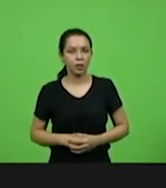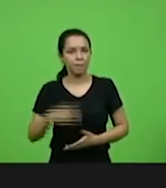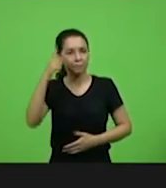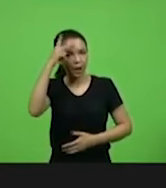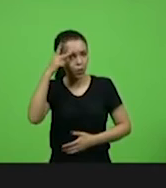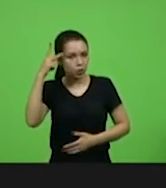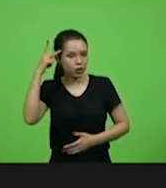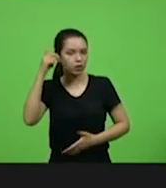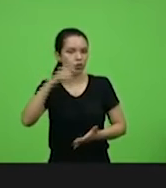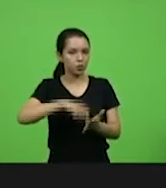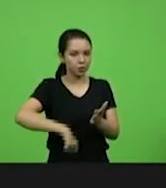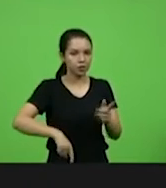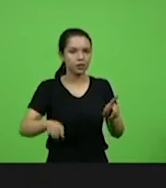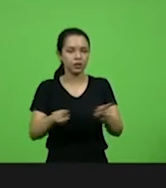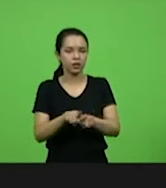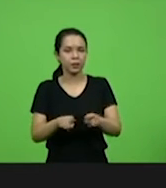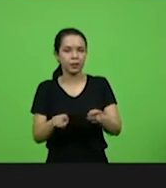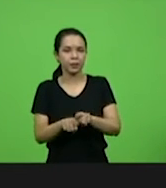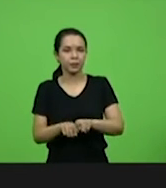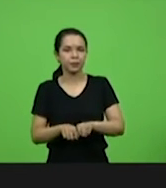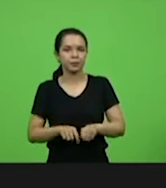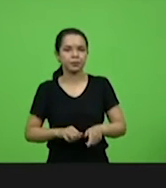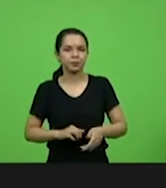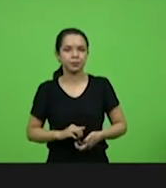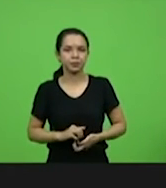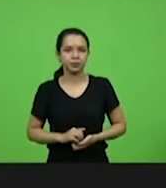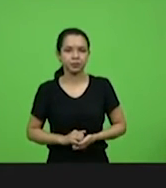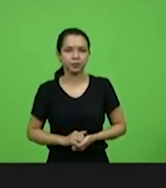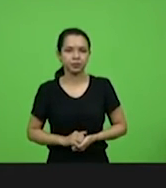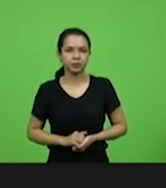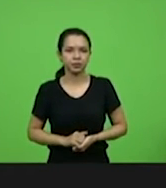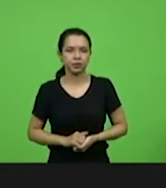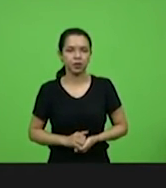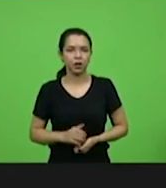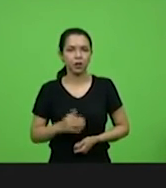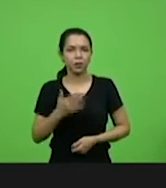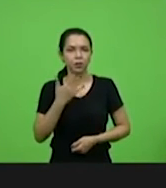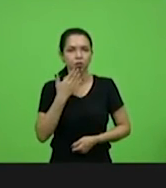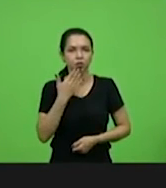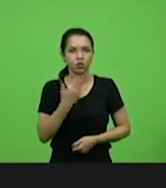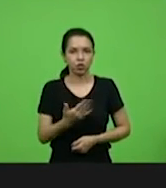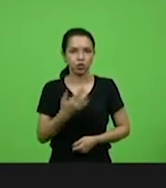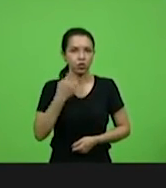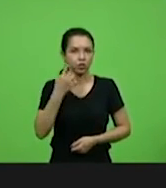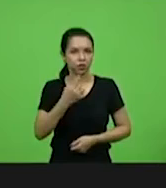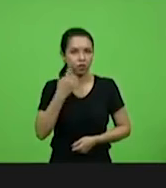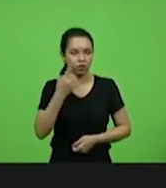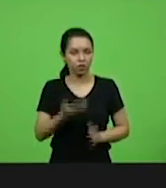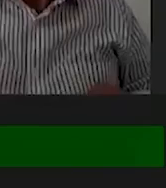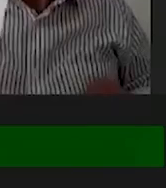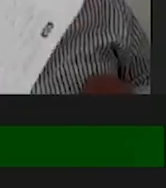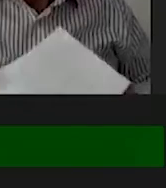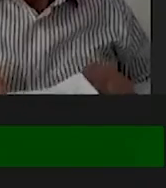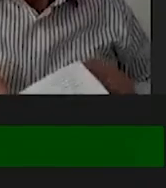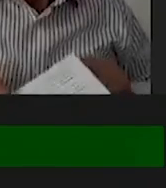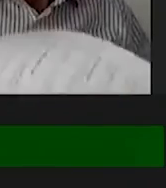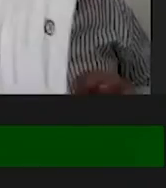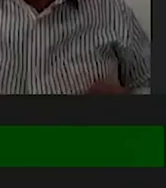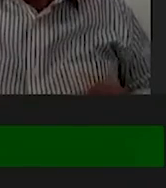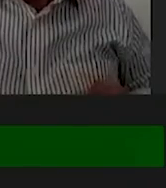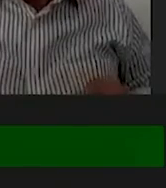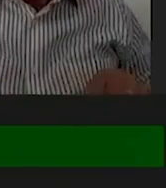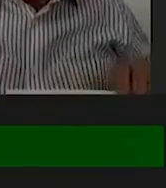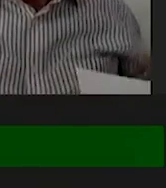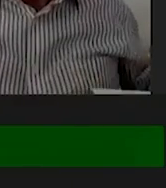e tem o objetivo de financiar o funcionamento de leitos de UTI SUS que não sejam custeados pelo Governo Federal a